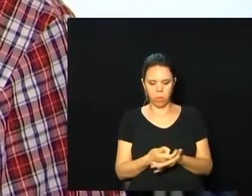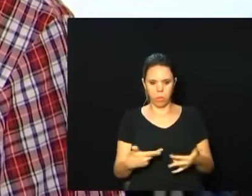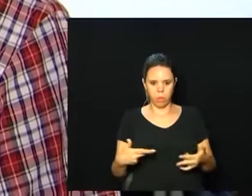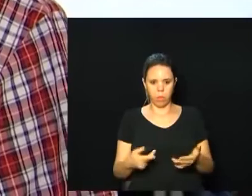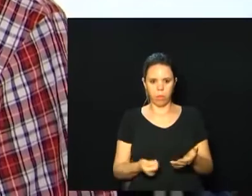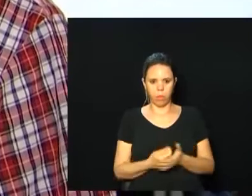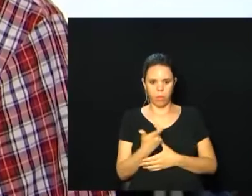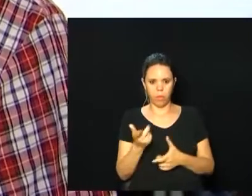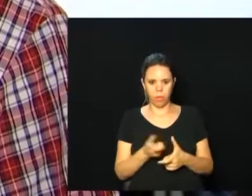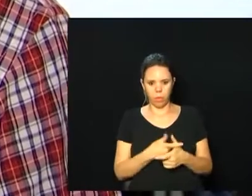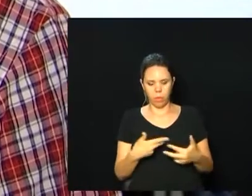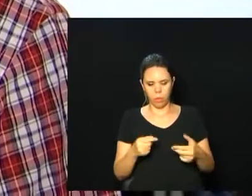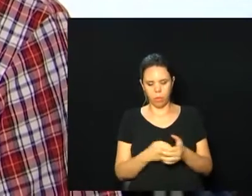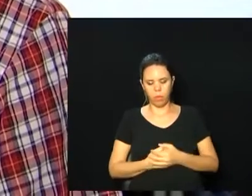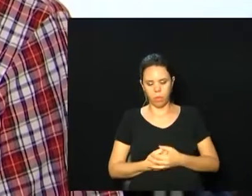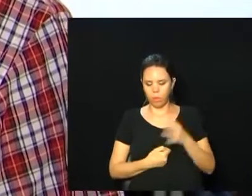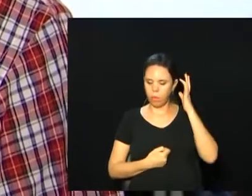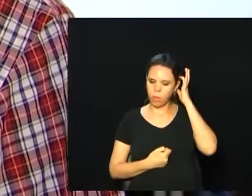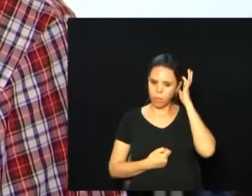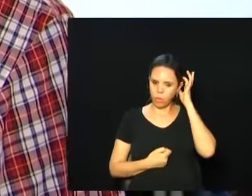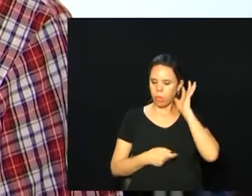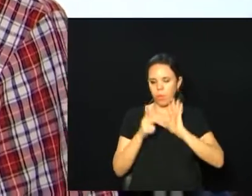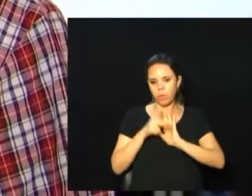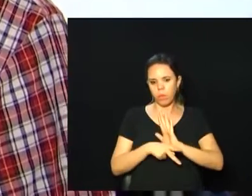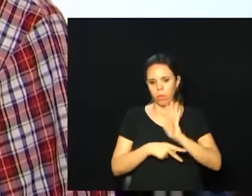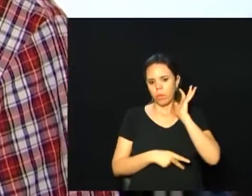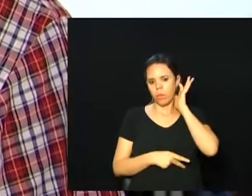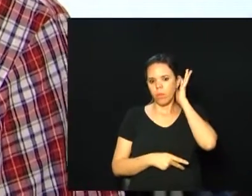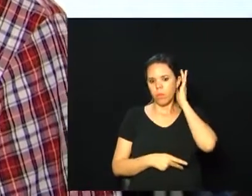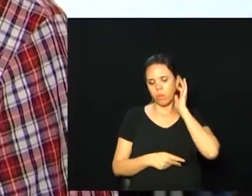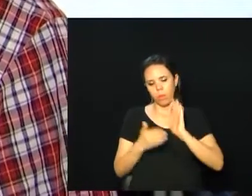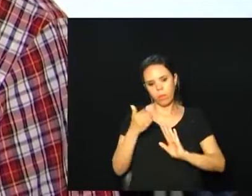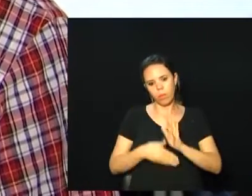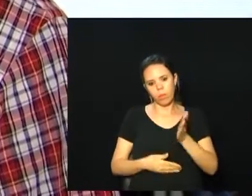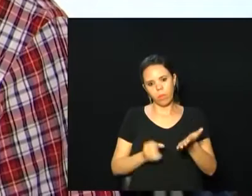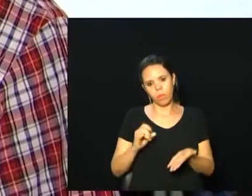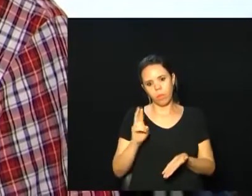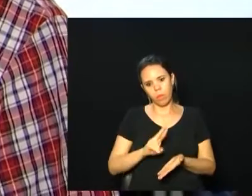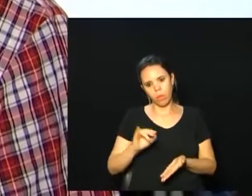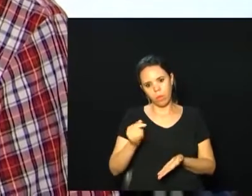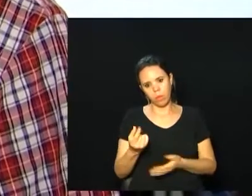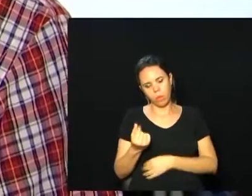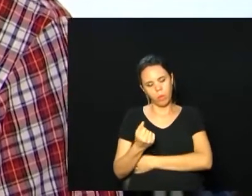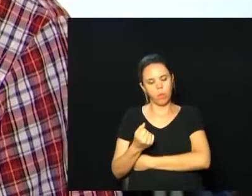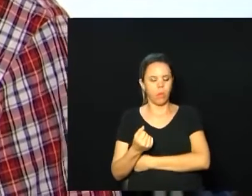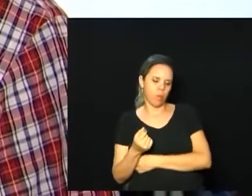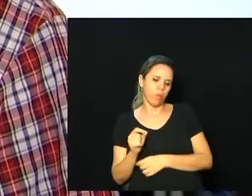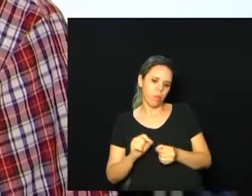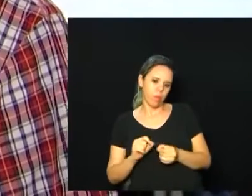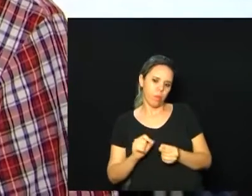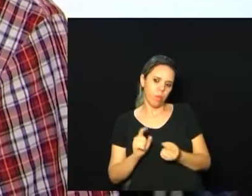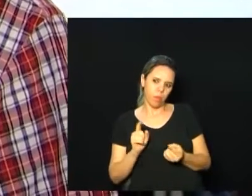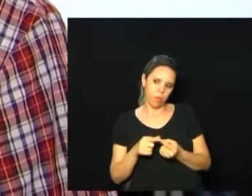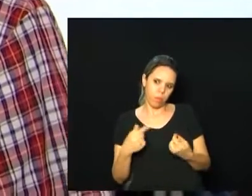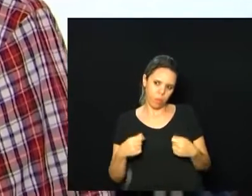de colocar um projeto e comprovar se a verba vai ser